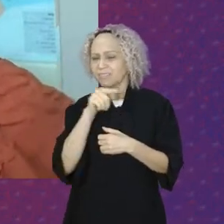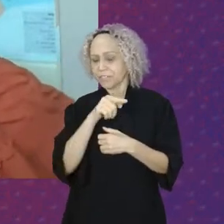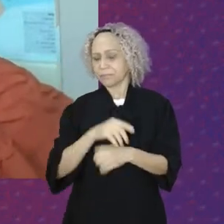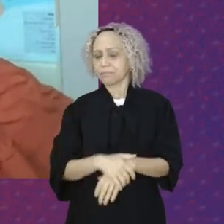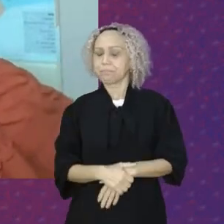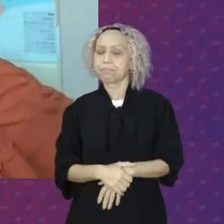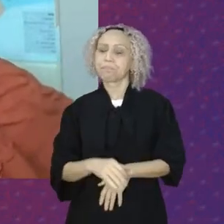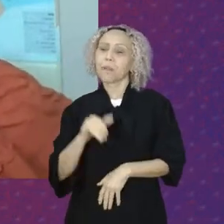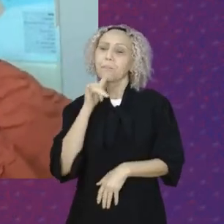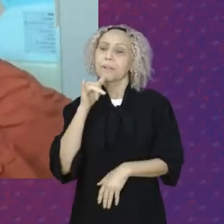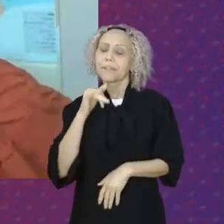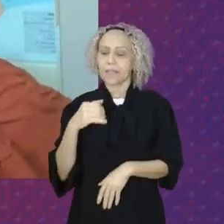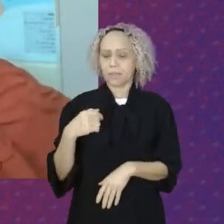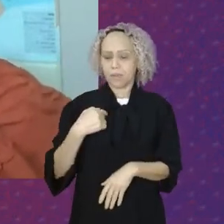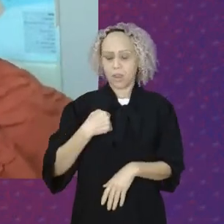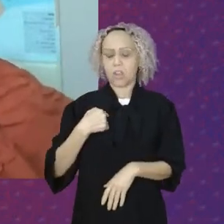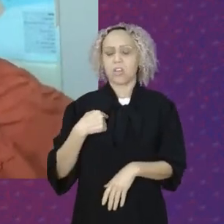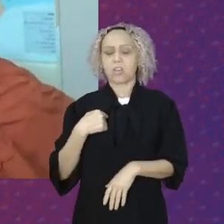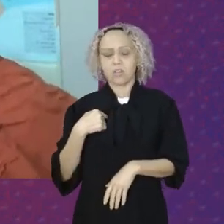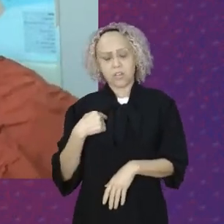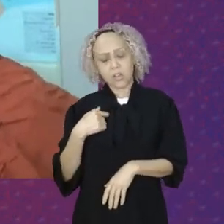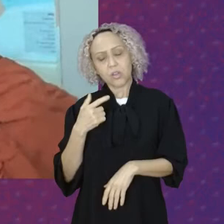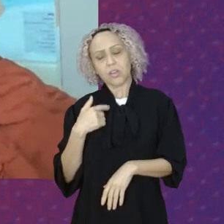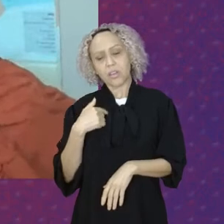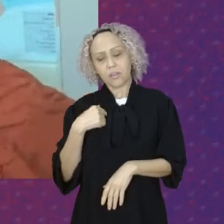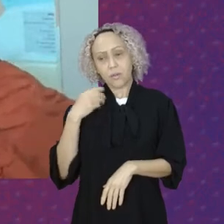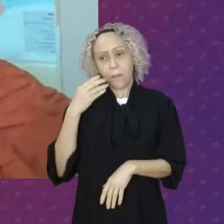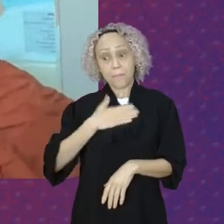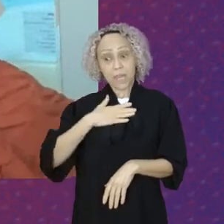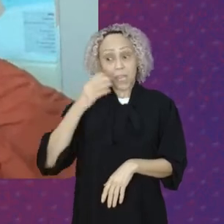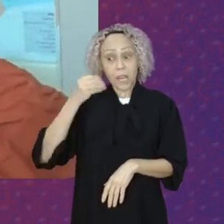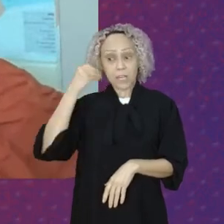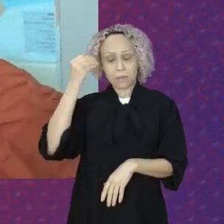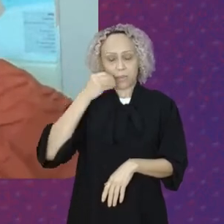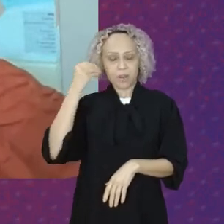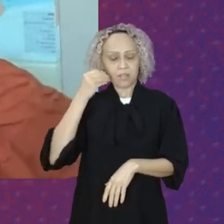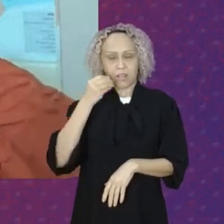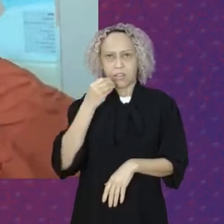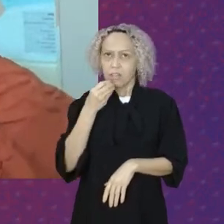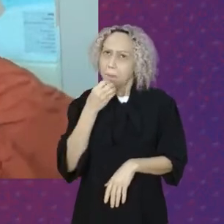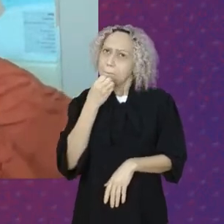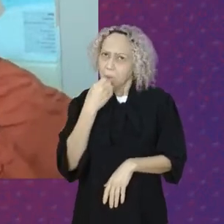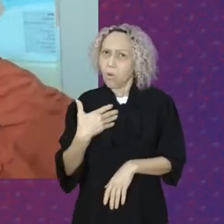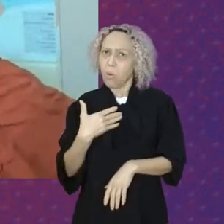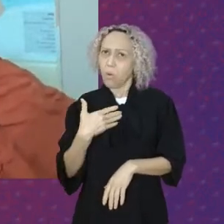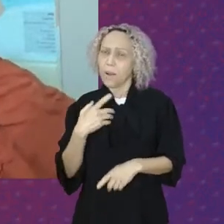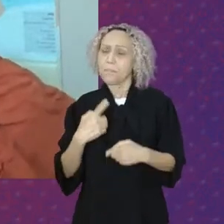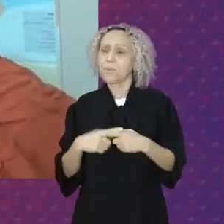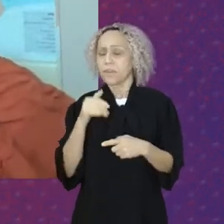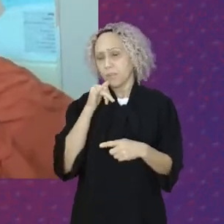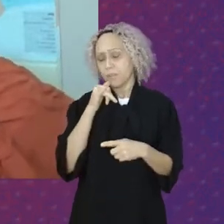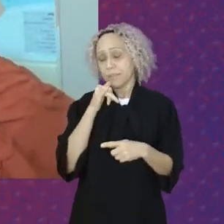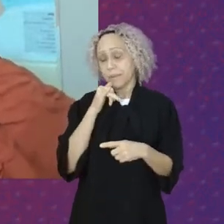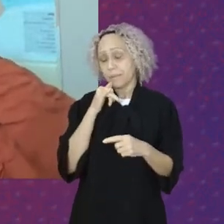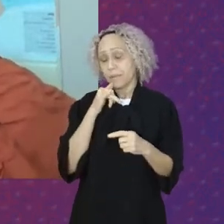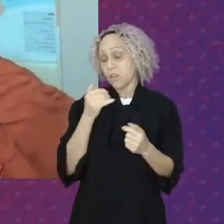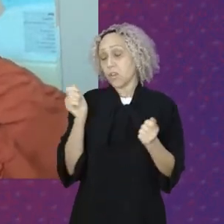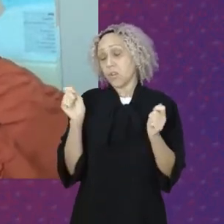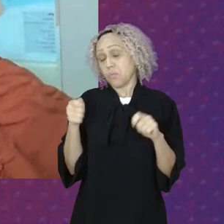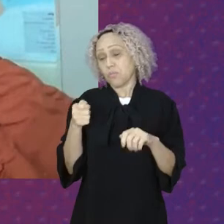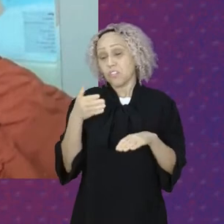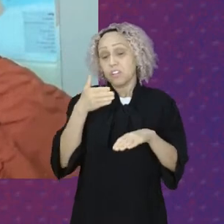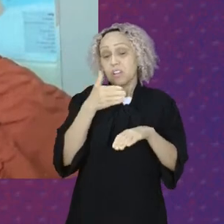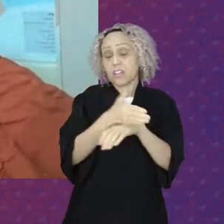Eu tive acesso a muitas informações, mas eu estou falando de uma realidade privilegiada. Não é a realidade da maioria